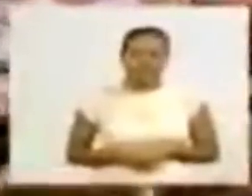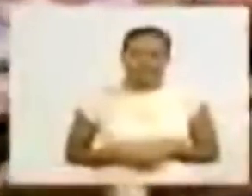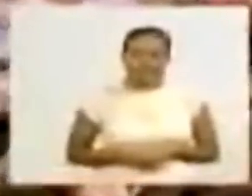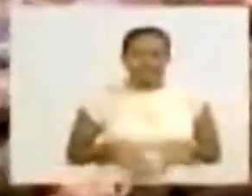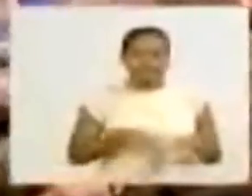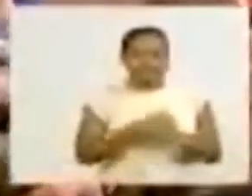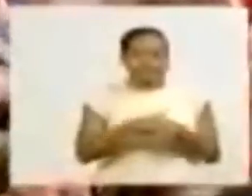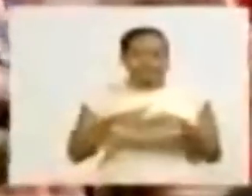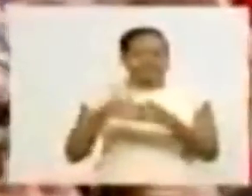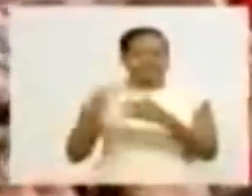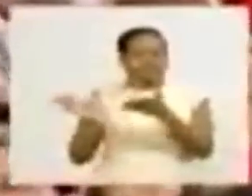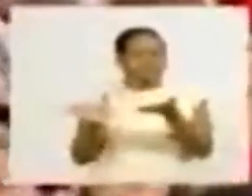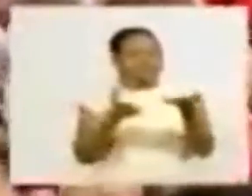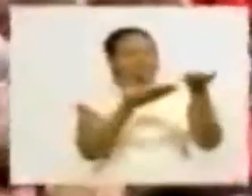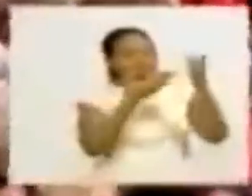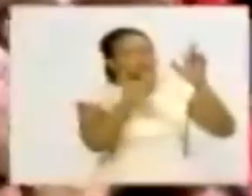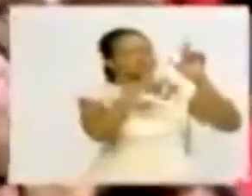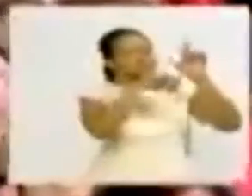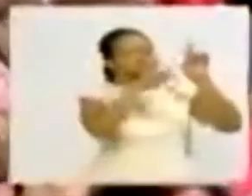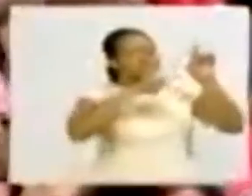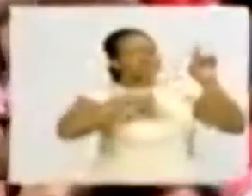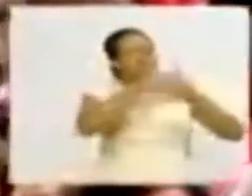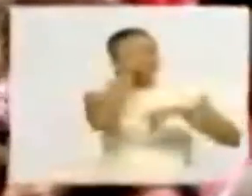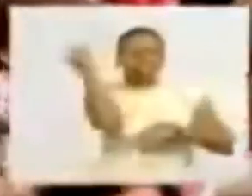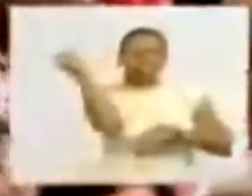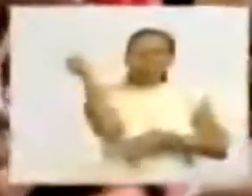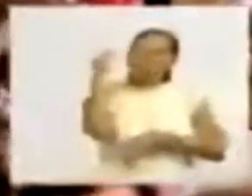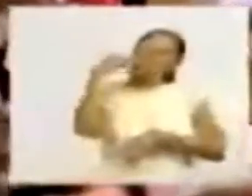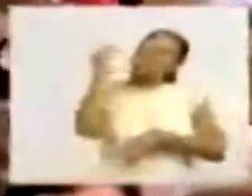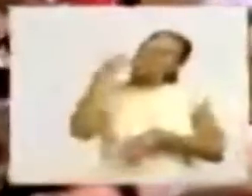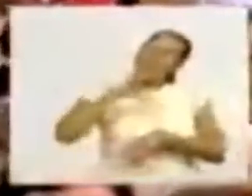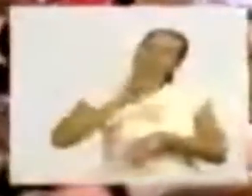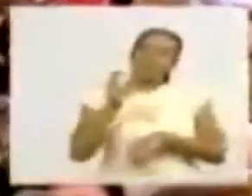tudo é do Pai. Se sou fraco e